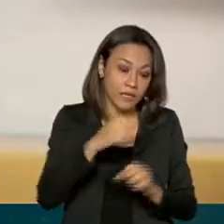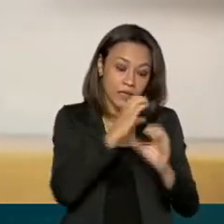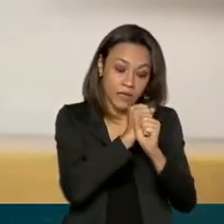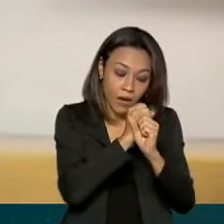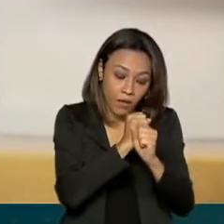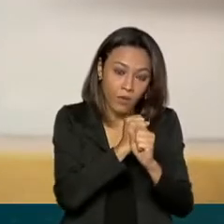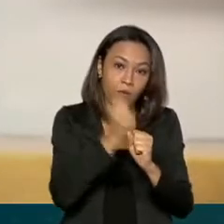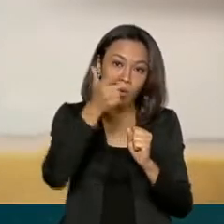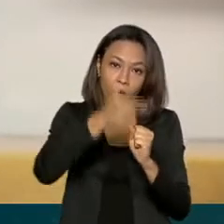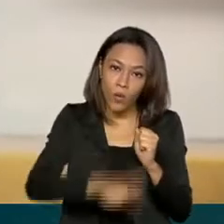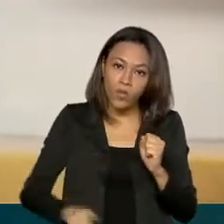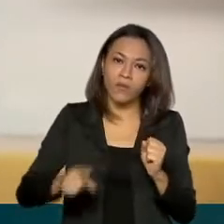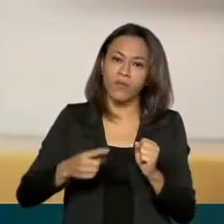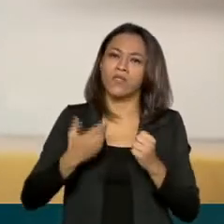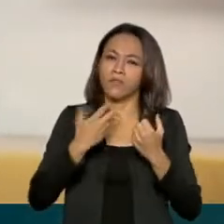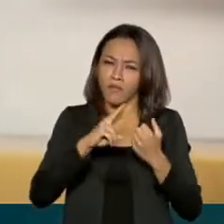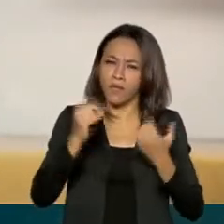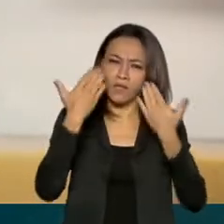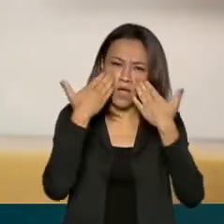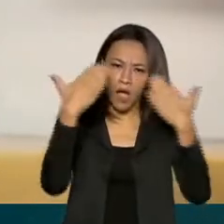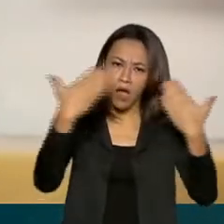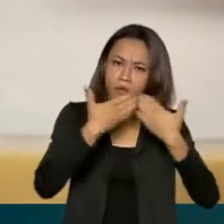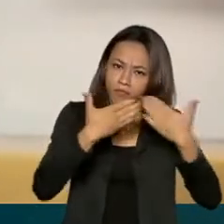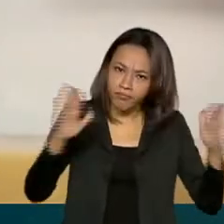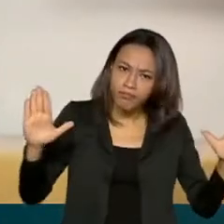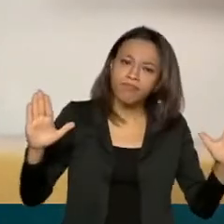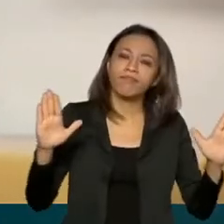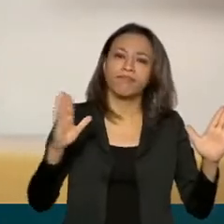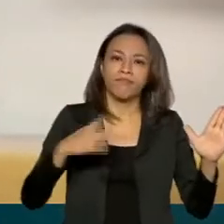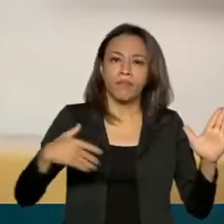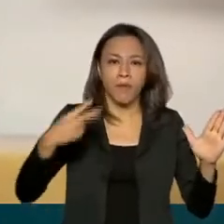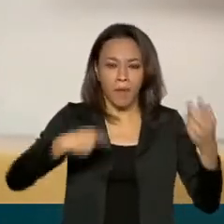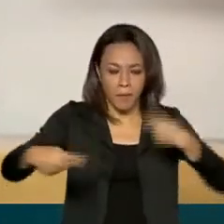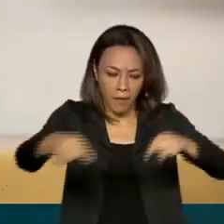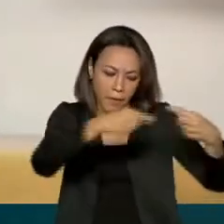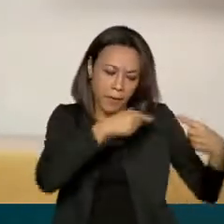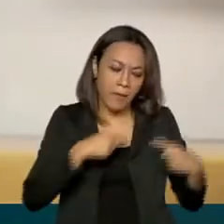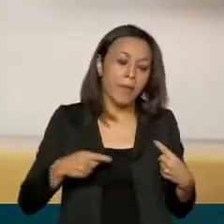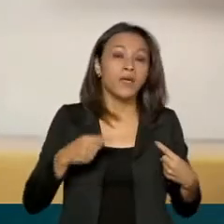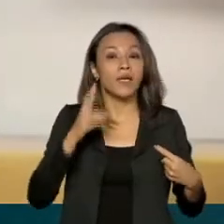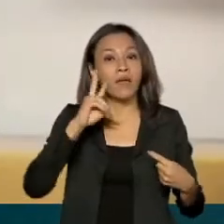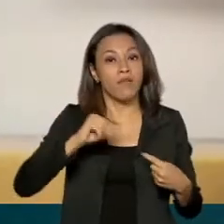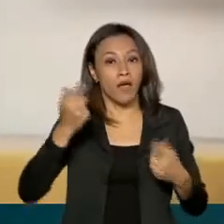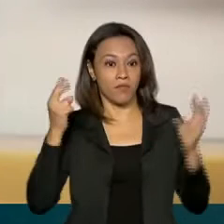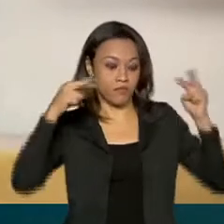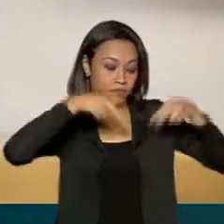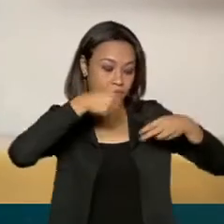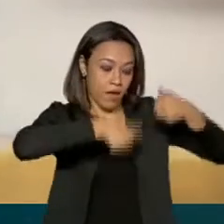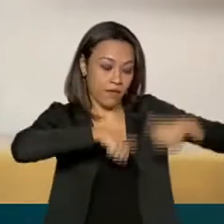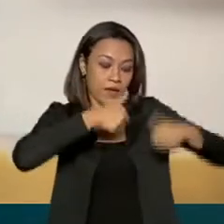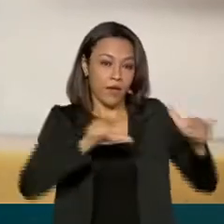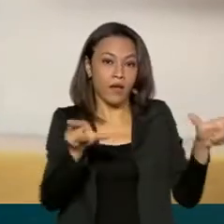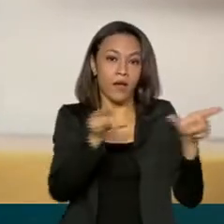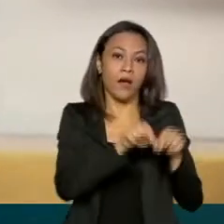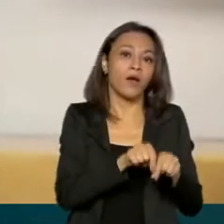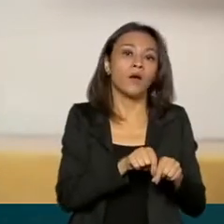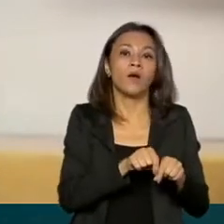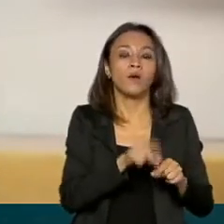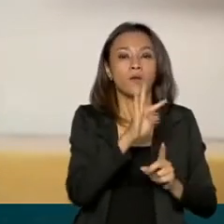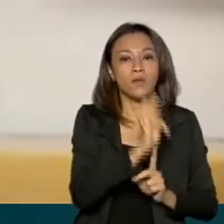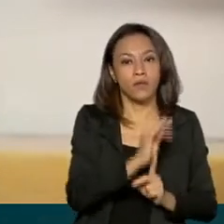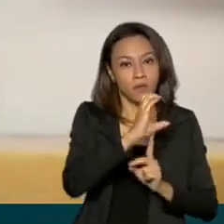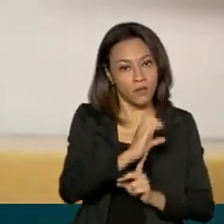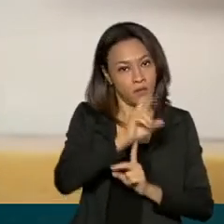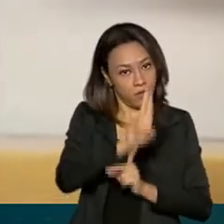serão escrutinados, eles serão, passarão pelo crivo do Tribunal de Contas da União. Além